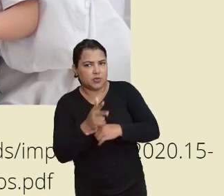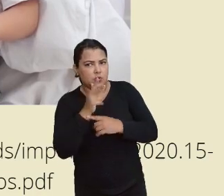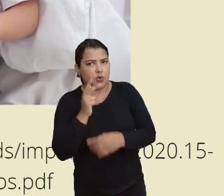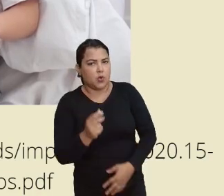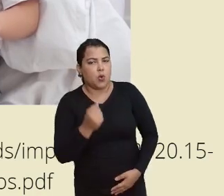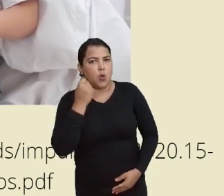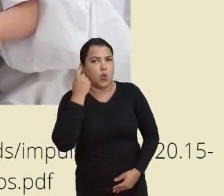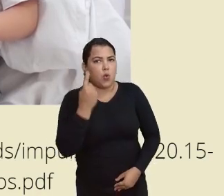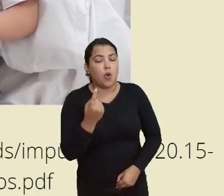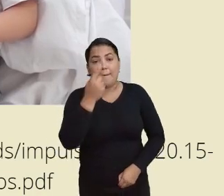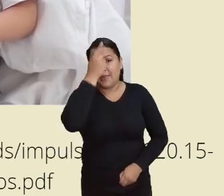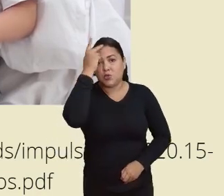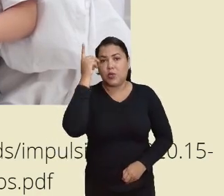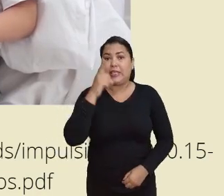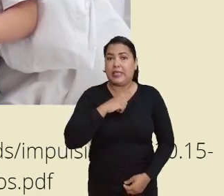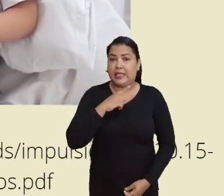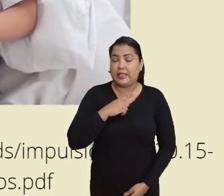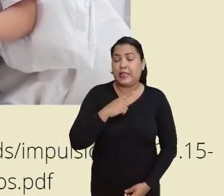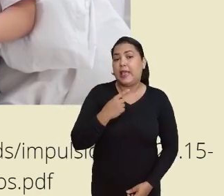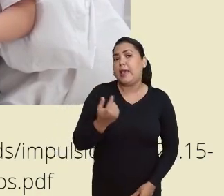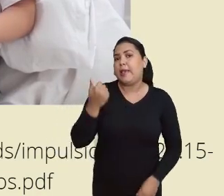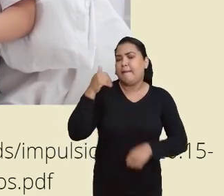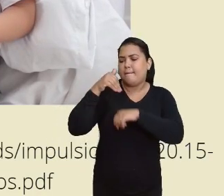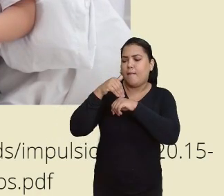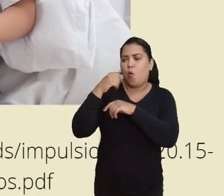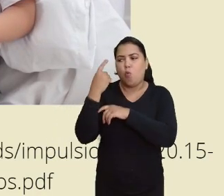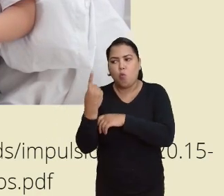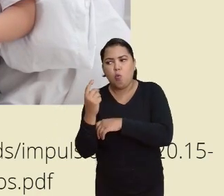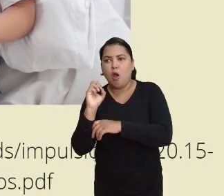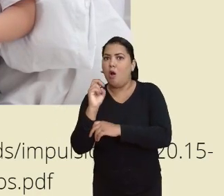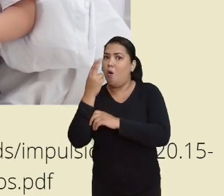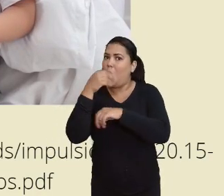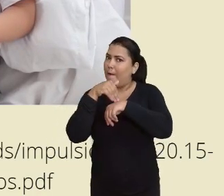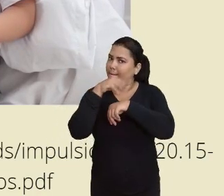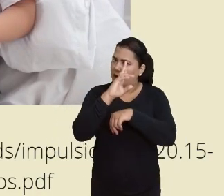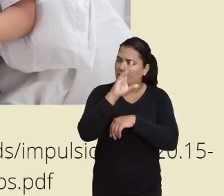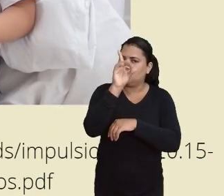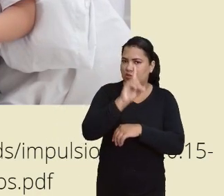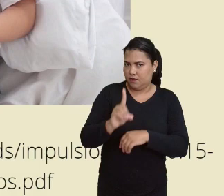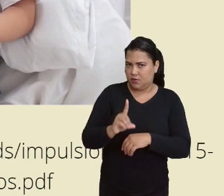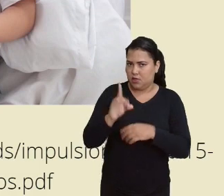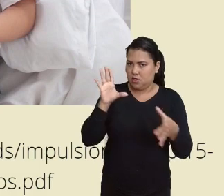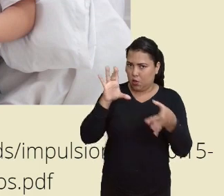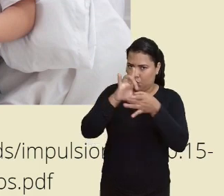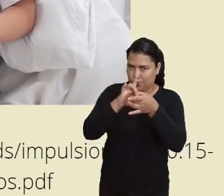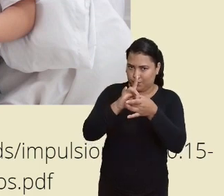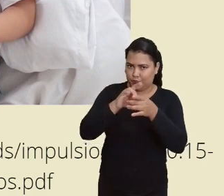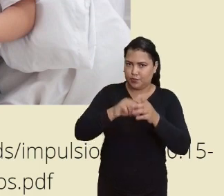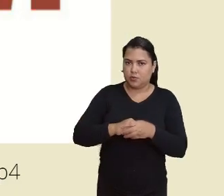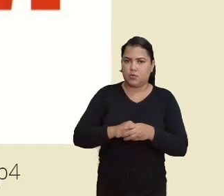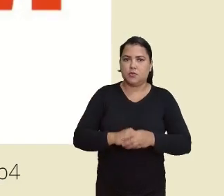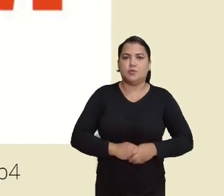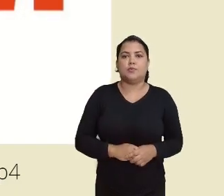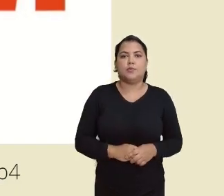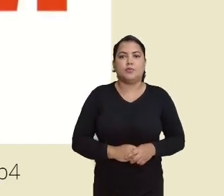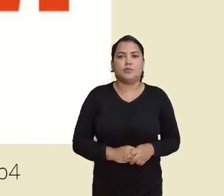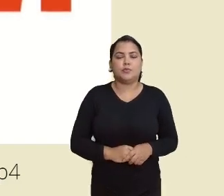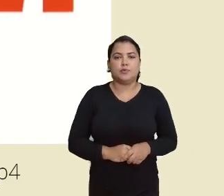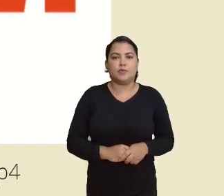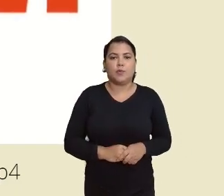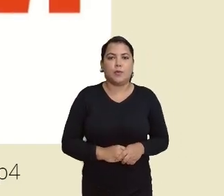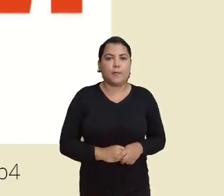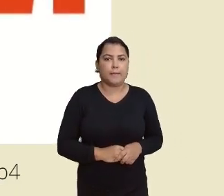uma pessoa que possui uma ou mais portadoras de uma ou mais deficiência, né? A gente avança um pouquinho. Tratados